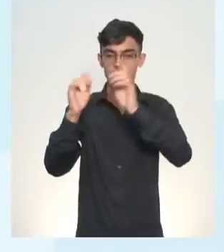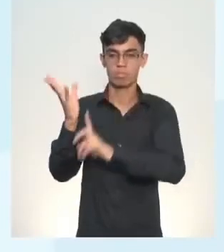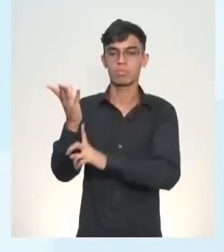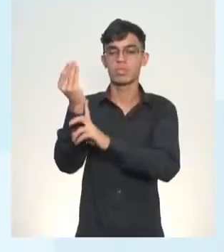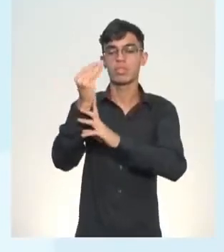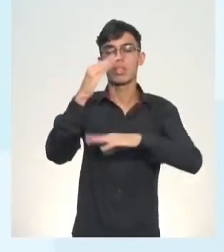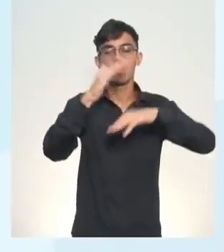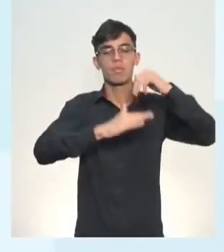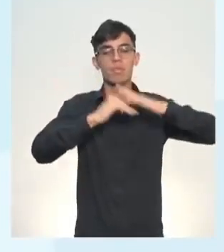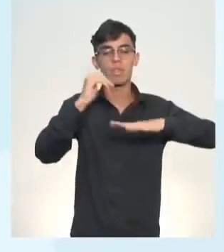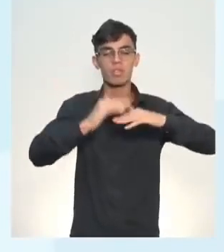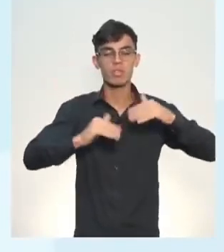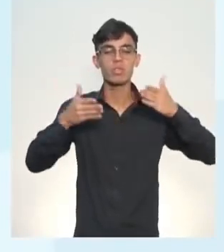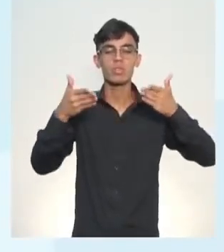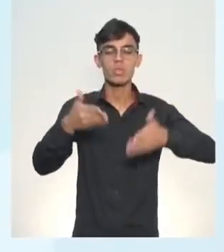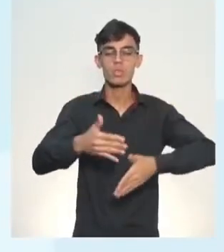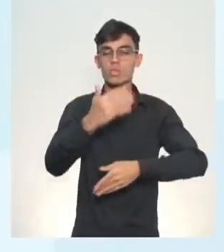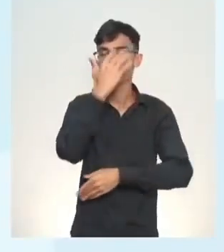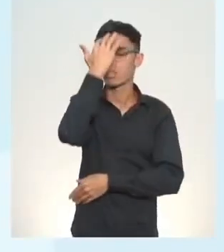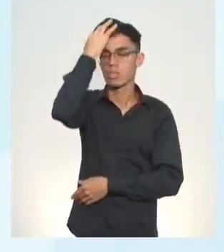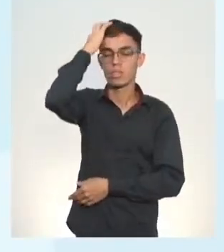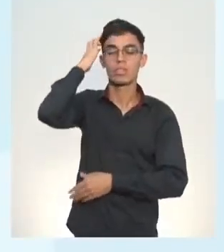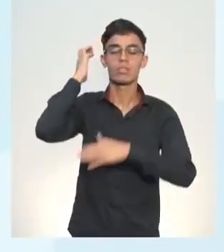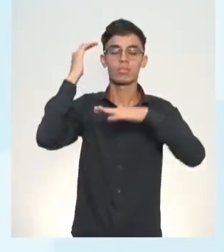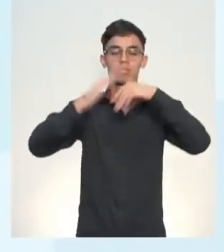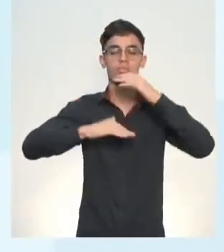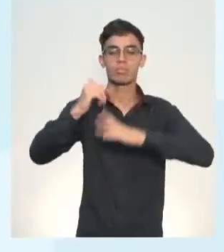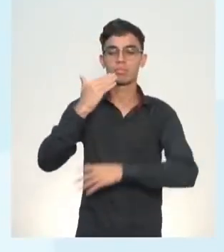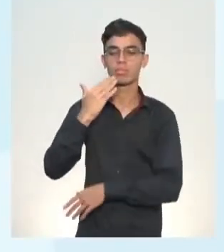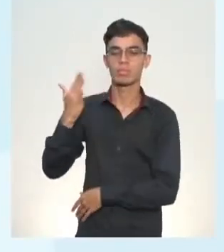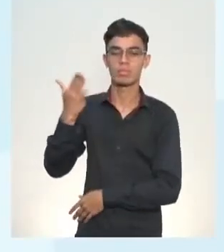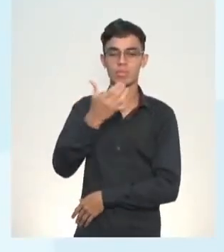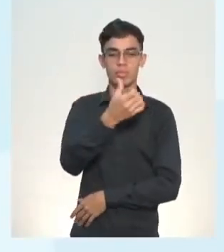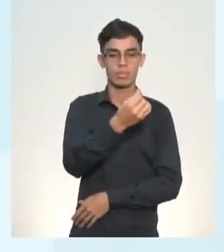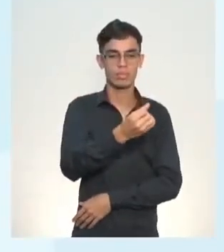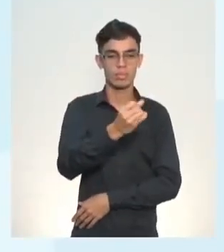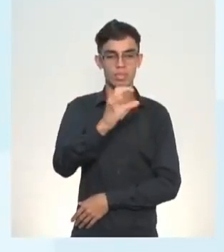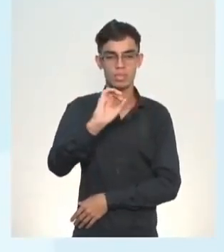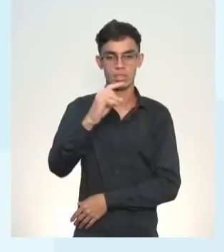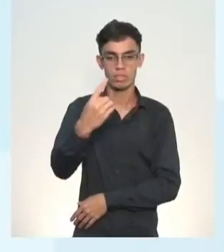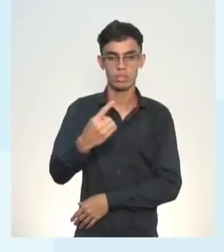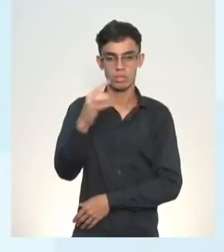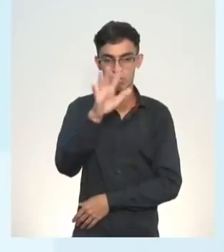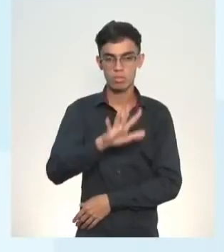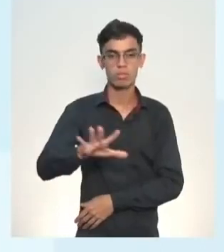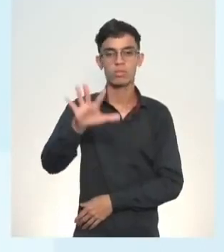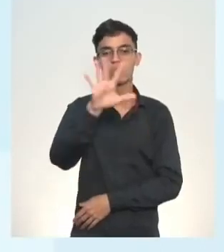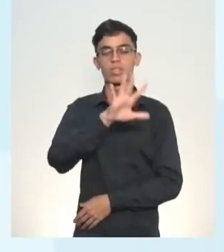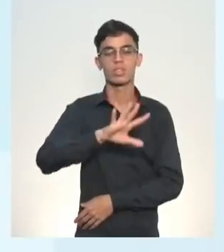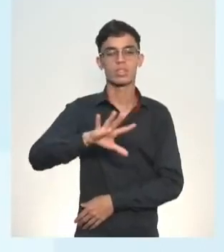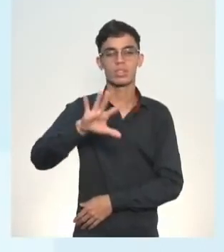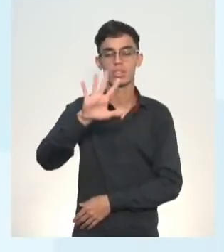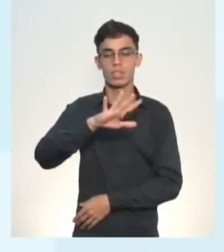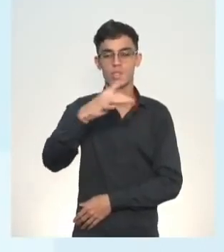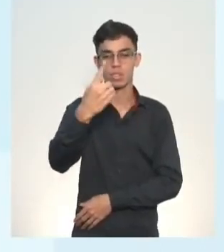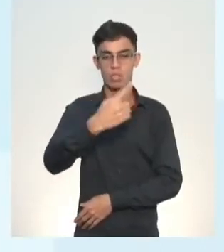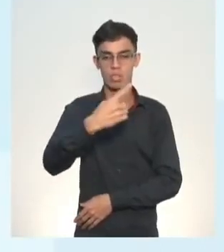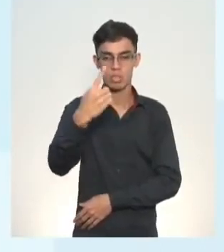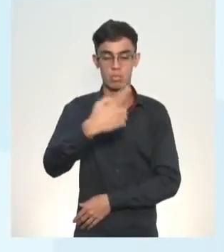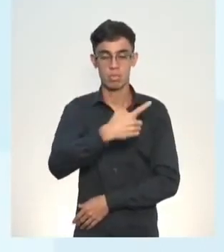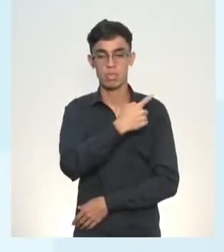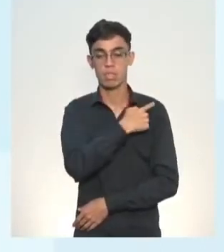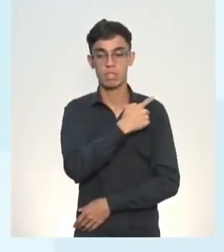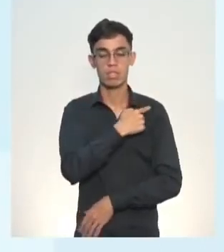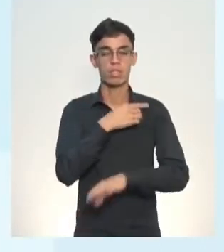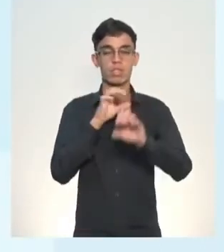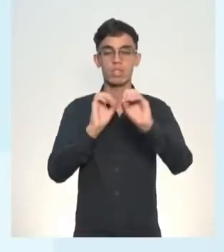habilidade que iremos trabalhar na aula de hoje. A habilidade é a habilidade 601 geral da primeira série